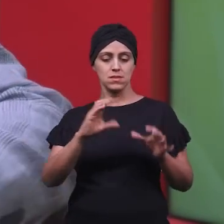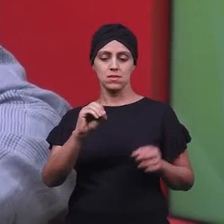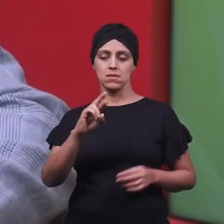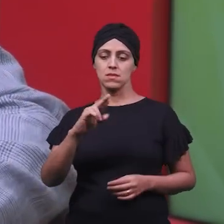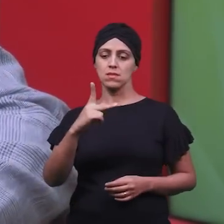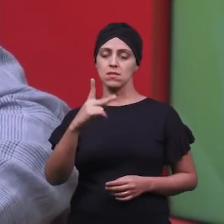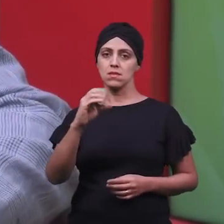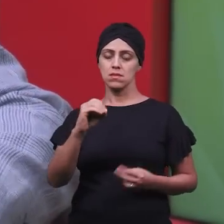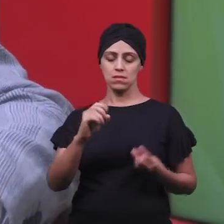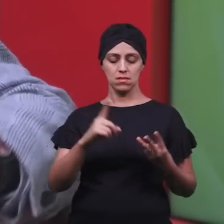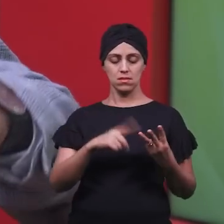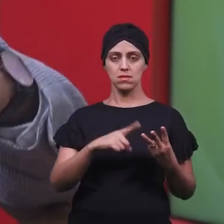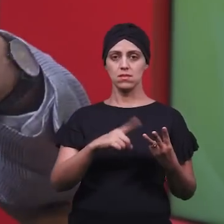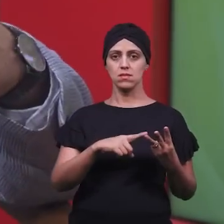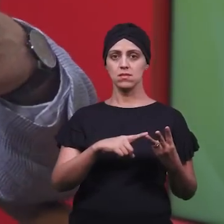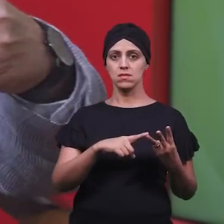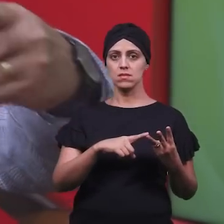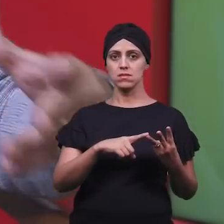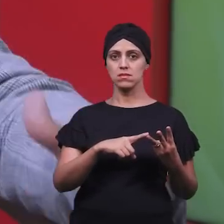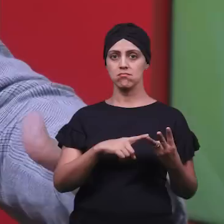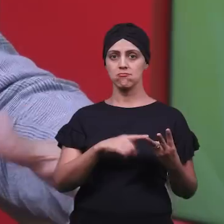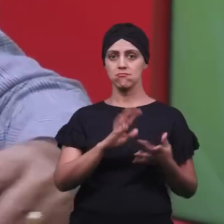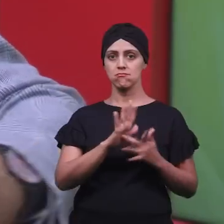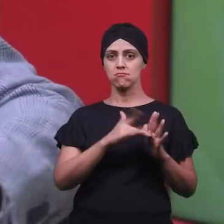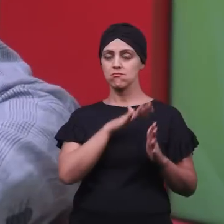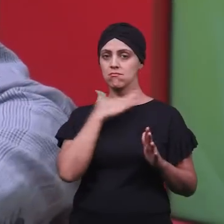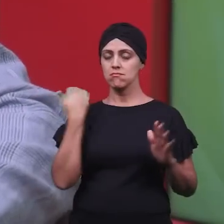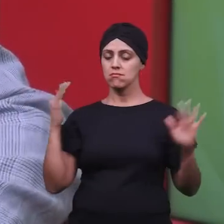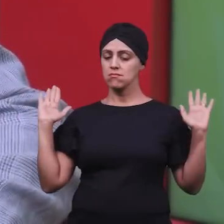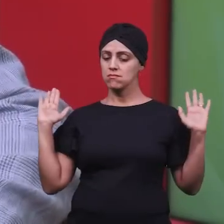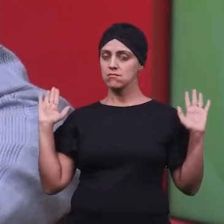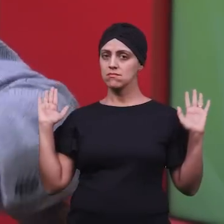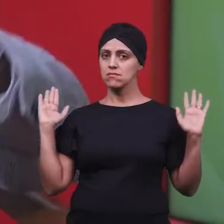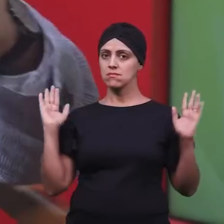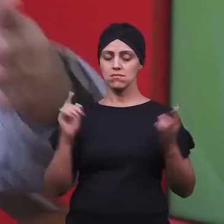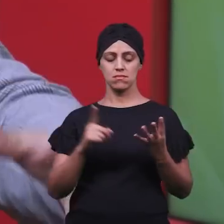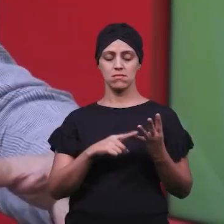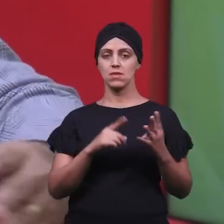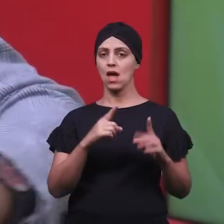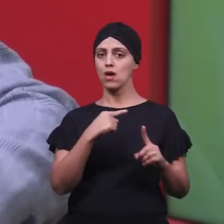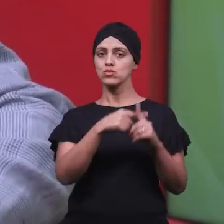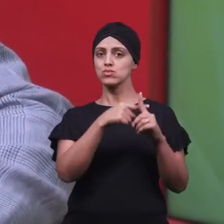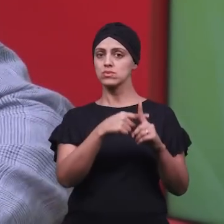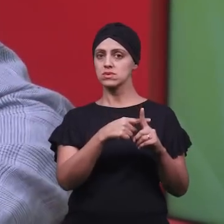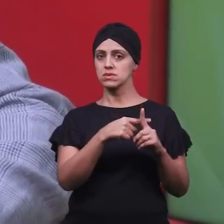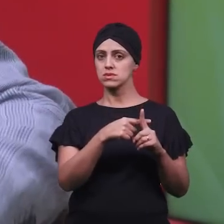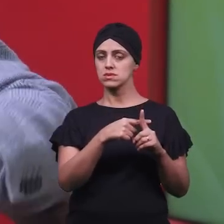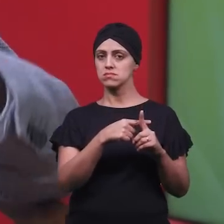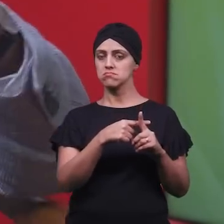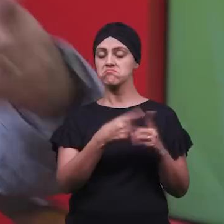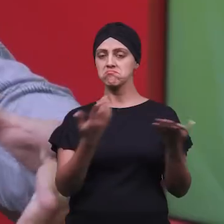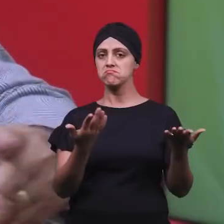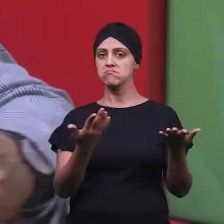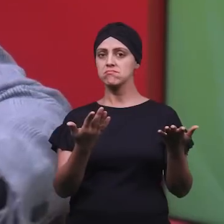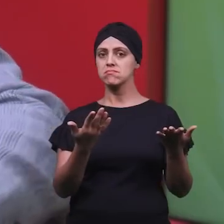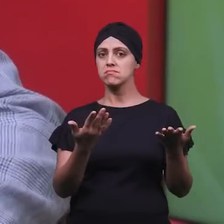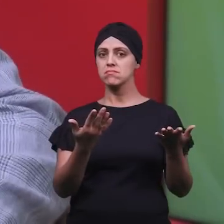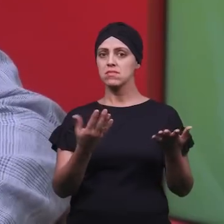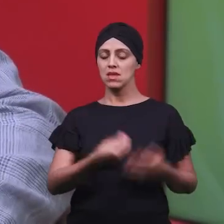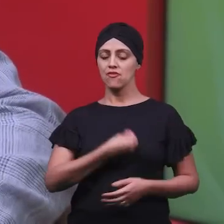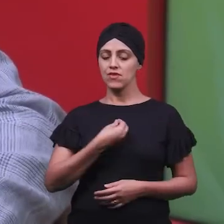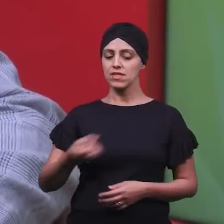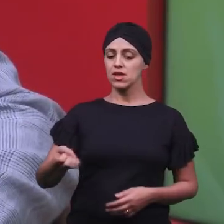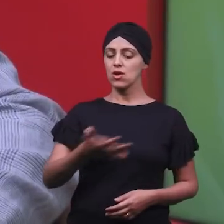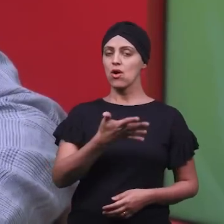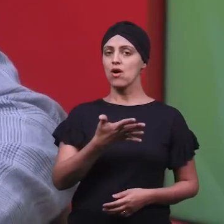corpo, o sacrifício de Jesus, a cruz, novo nascimento,